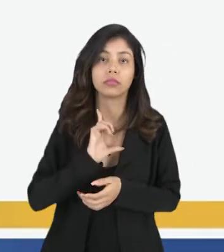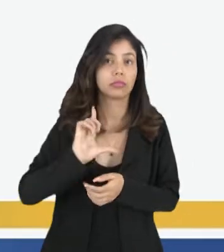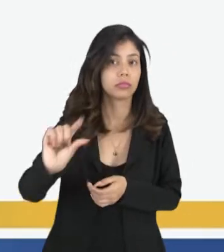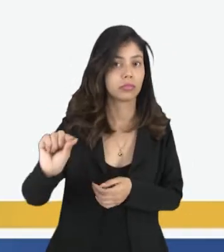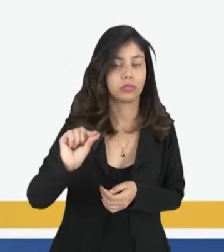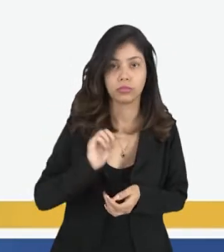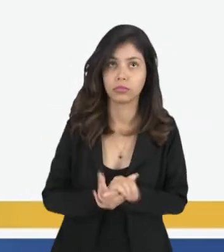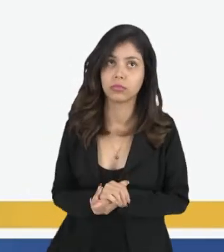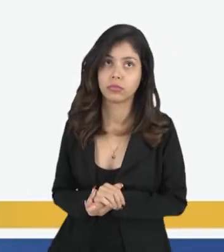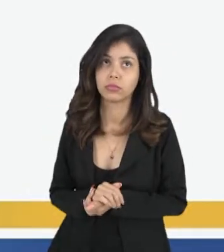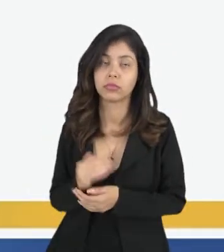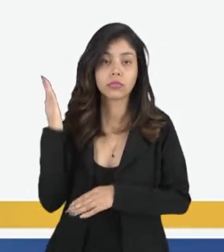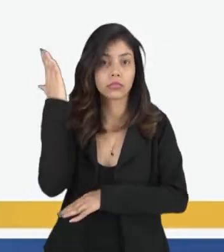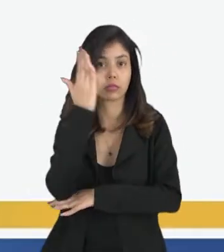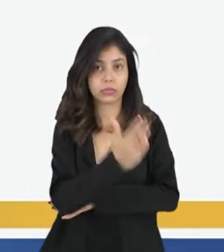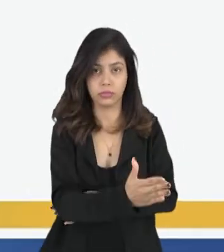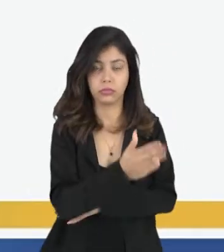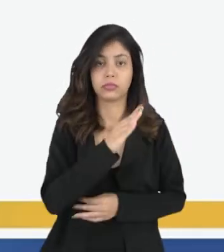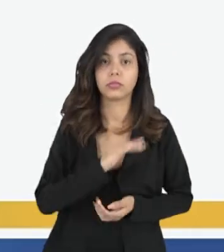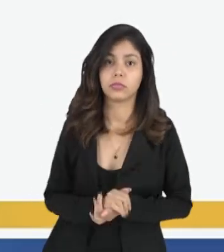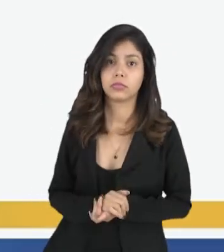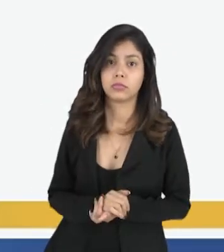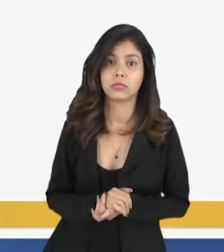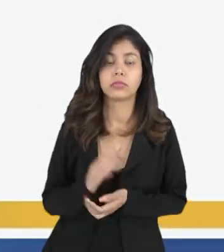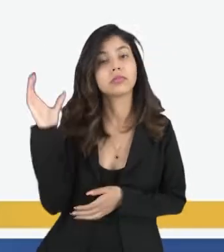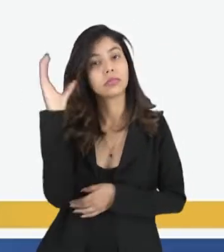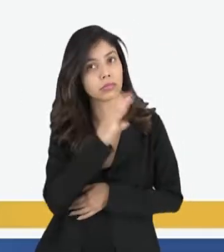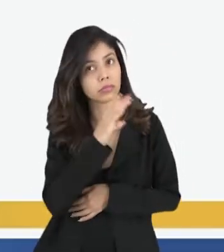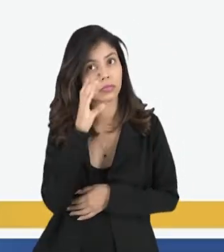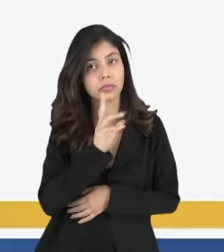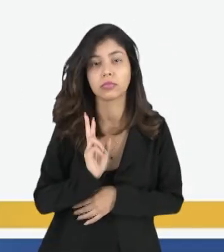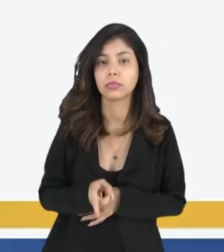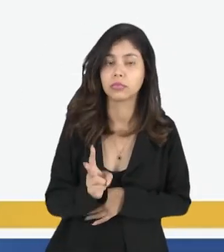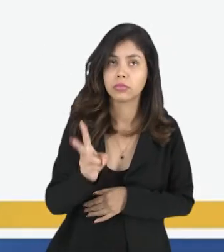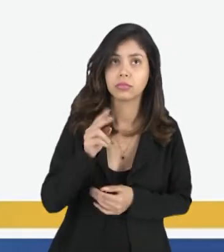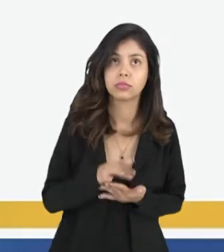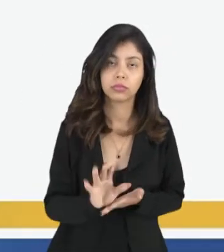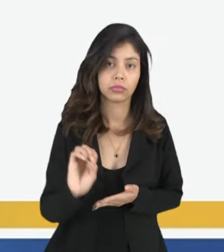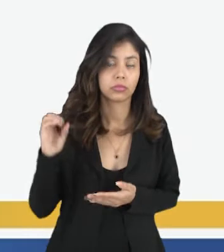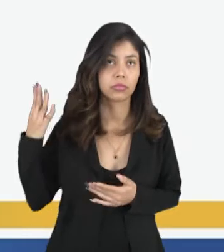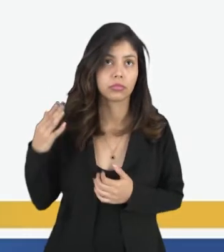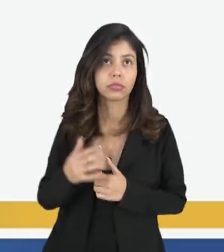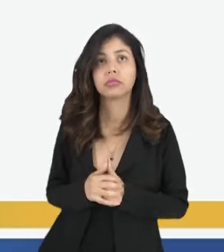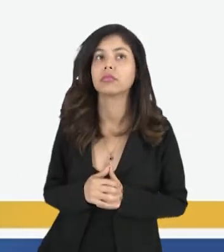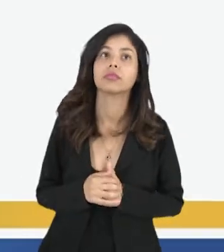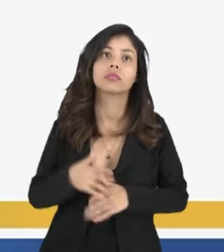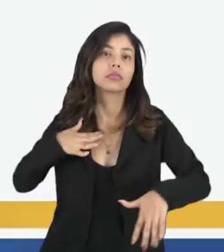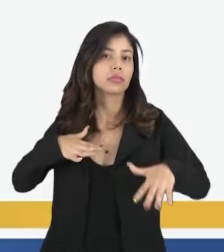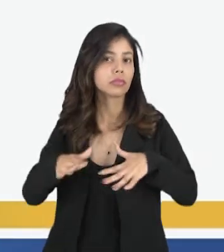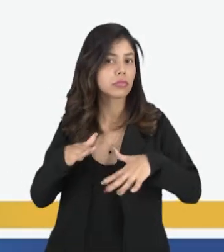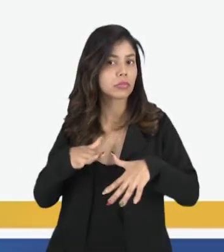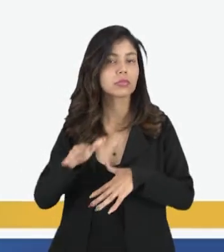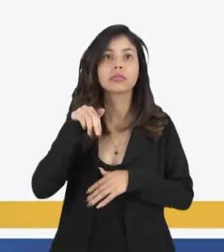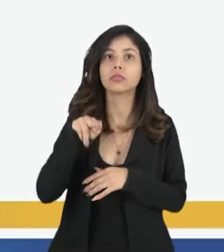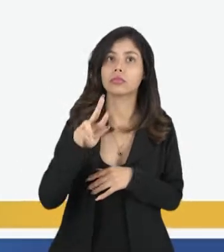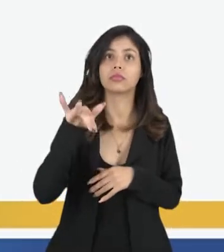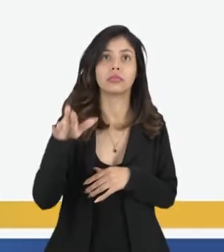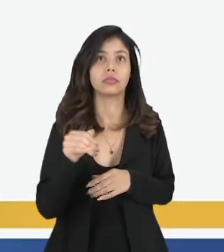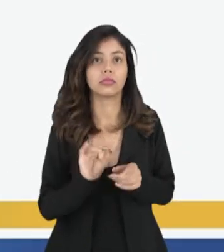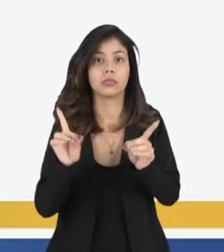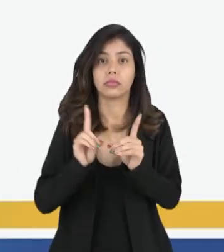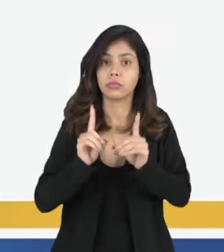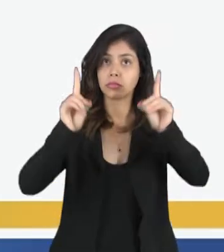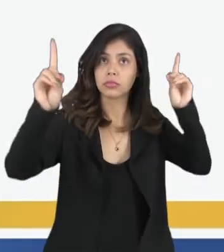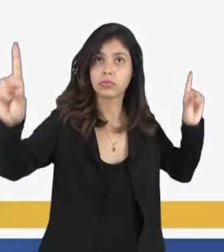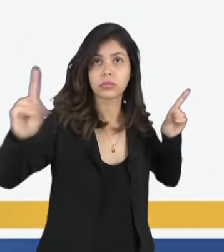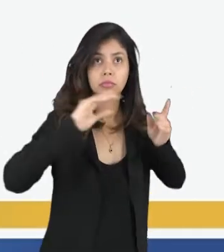que ocorre em linha reta e com velocidade constante, nesse caso. No movimento uniforme, as